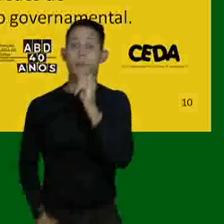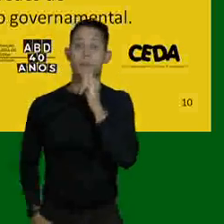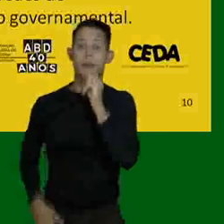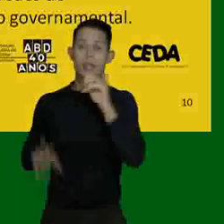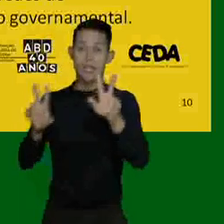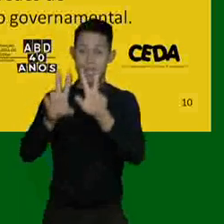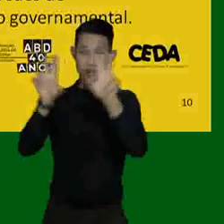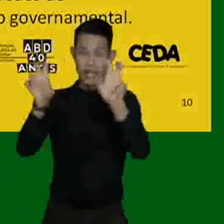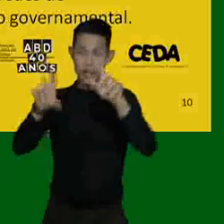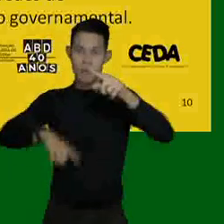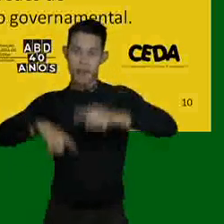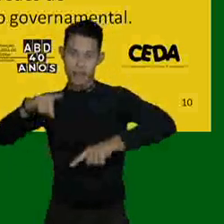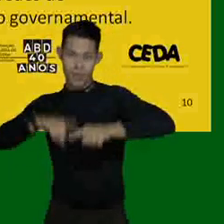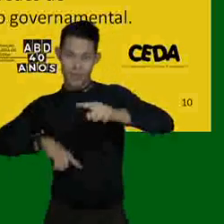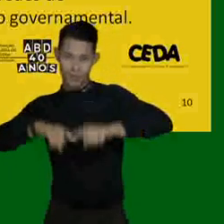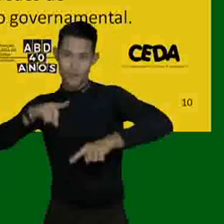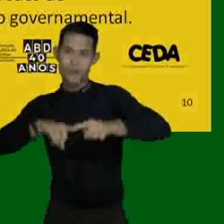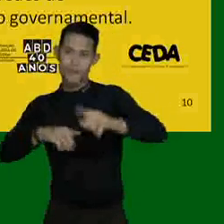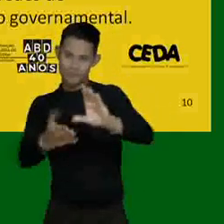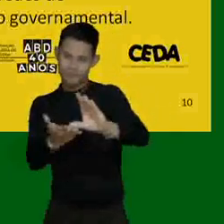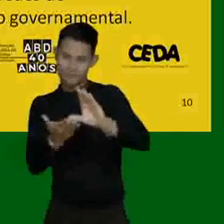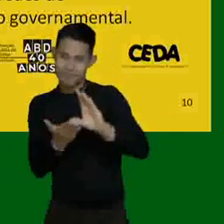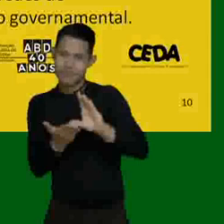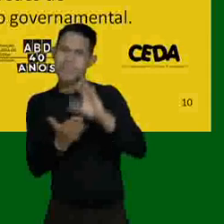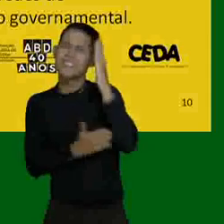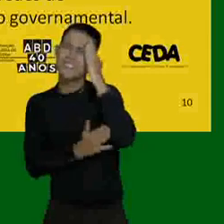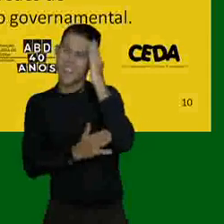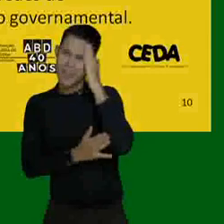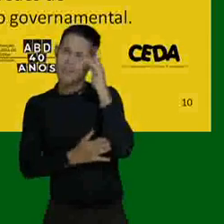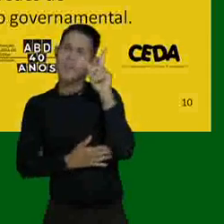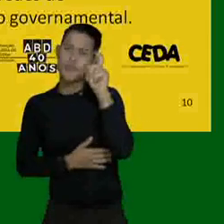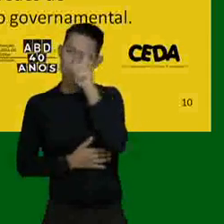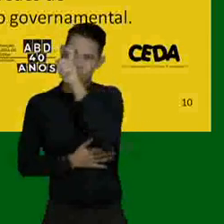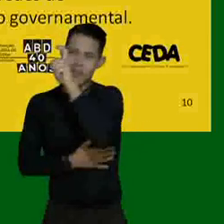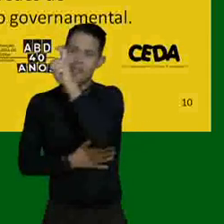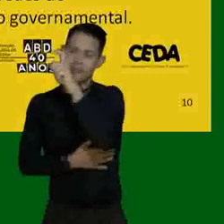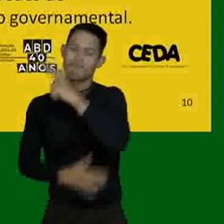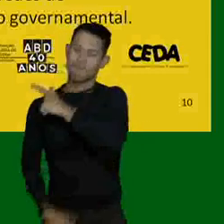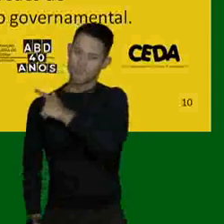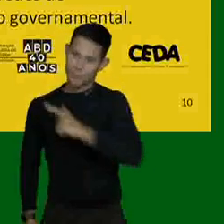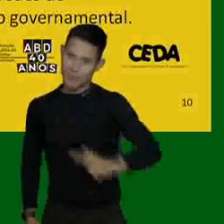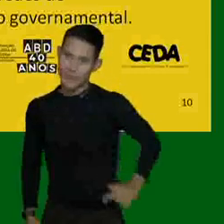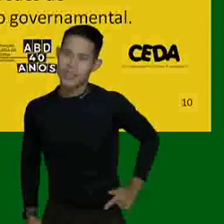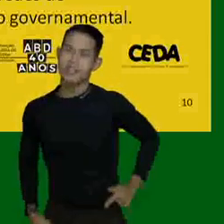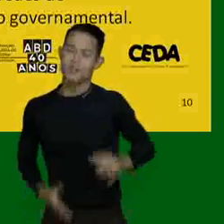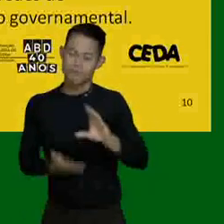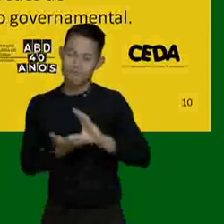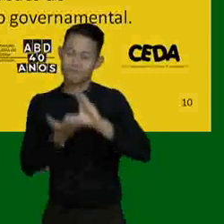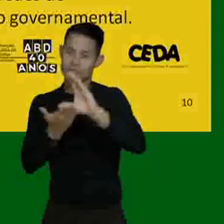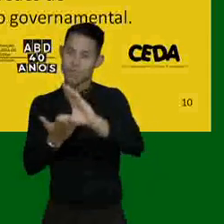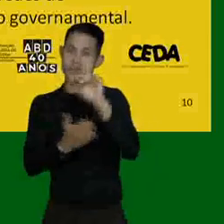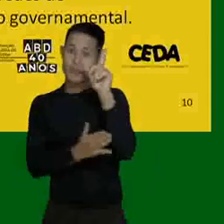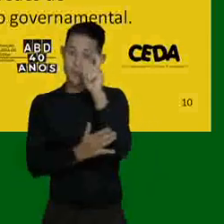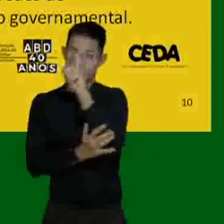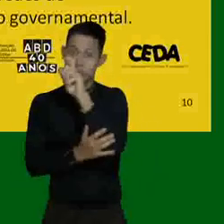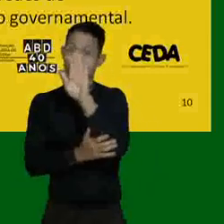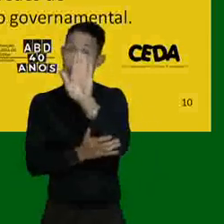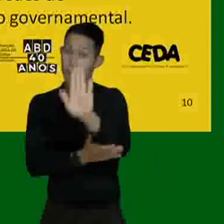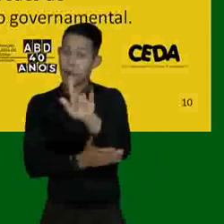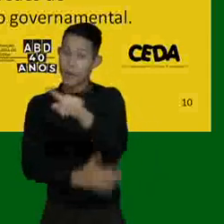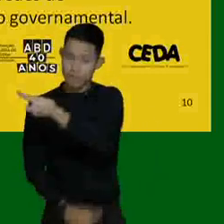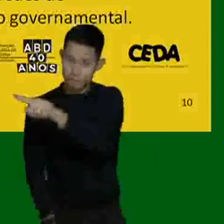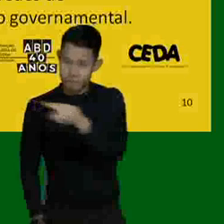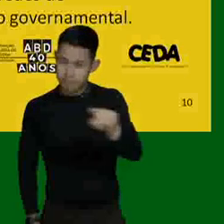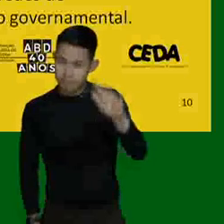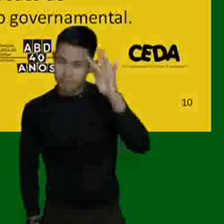que que é bastante difícil né quando a gente fala em termos governamentais Mas se a gente pensar que se a gente aplicar